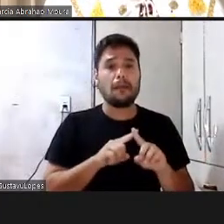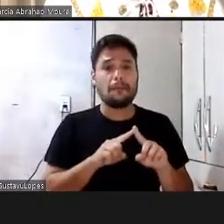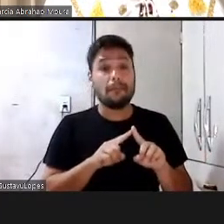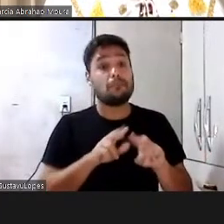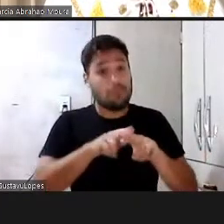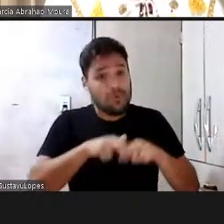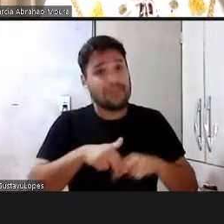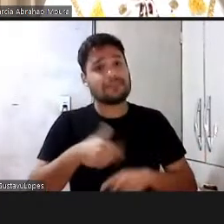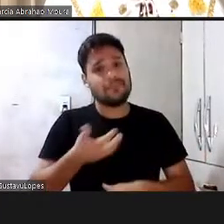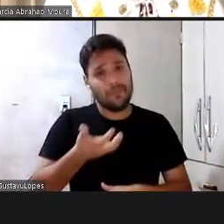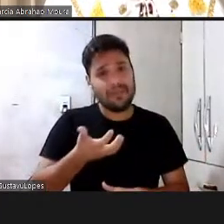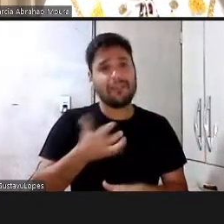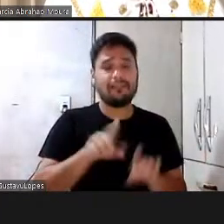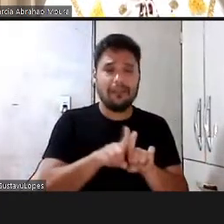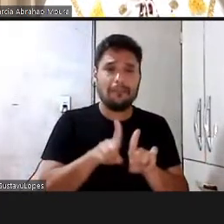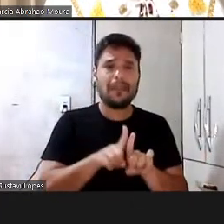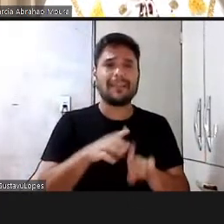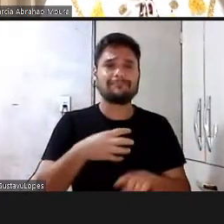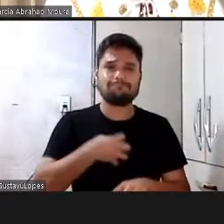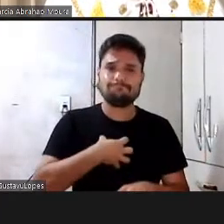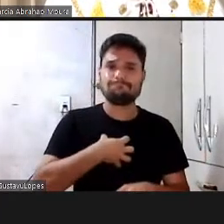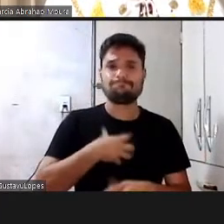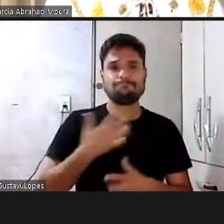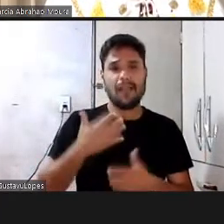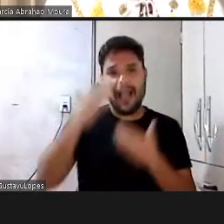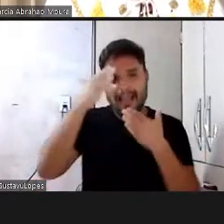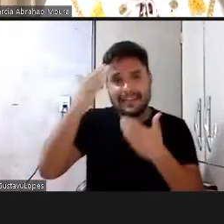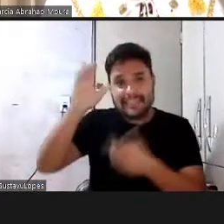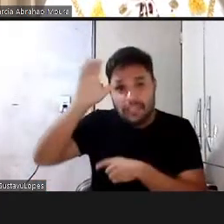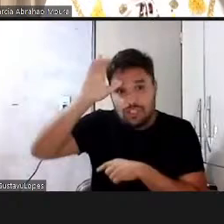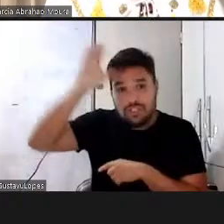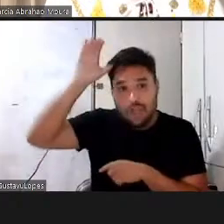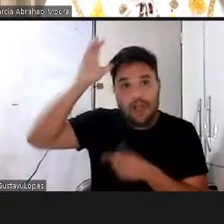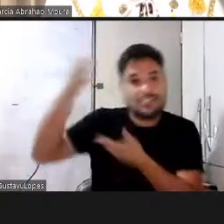mais profunda gratidão por aceitar nosso convite para integrar nossa comunidade.